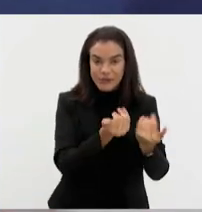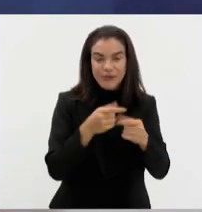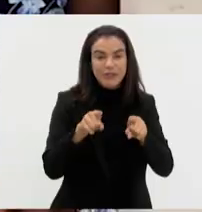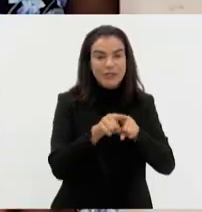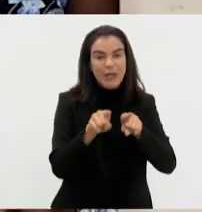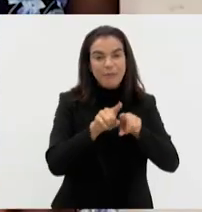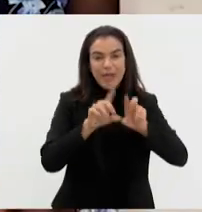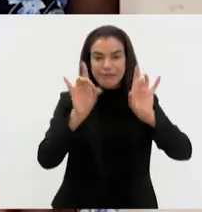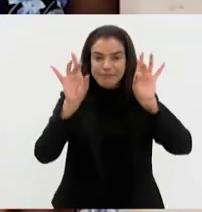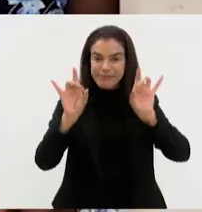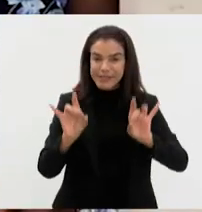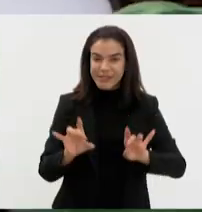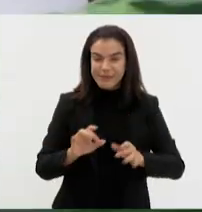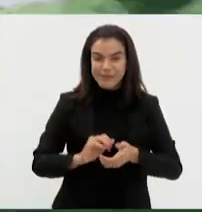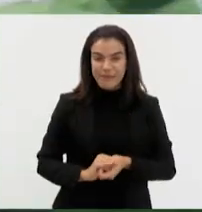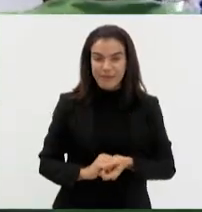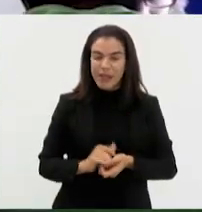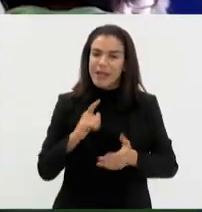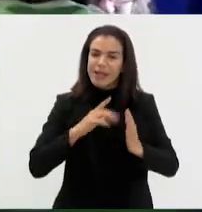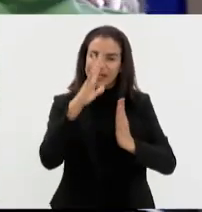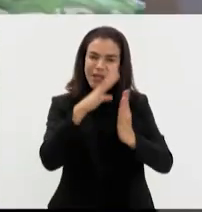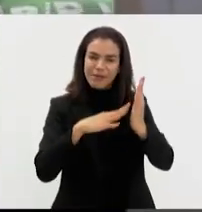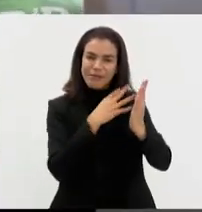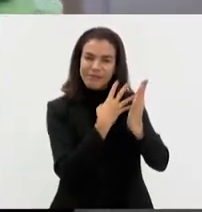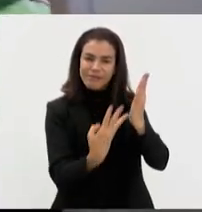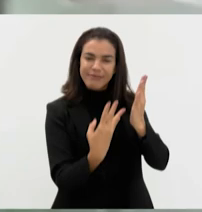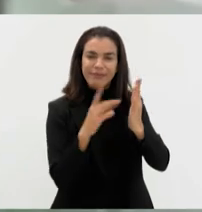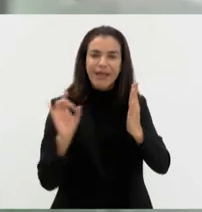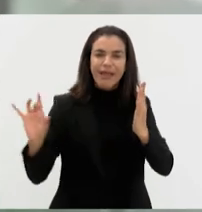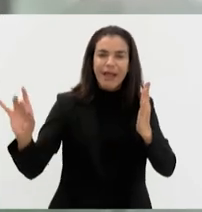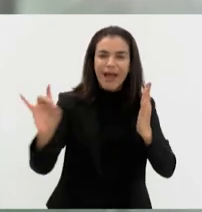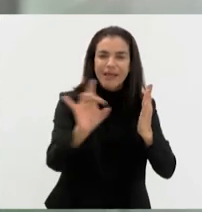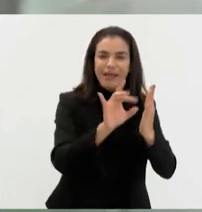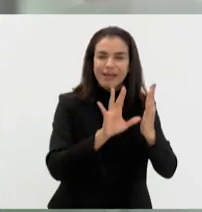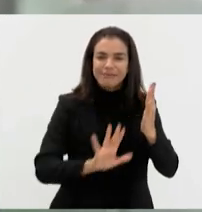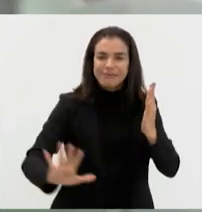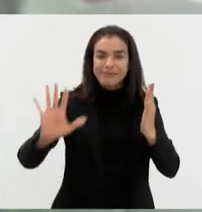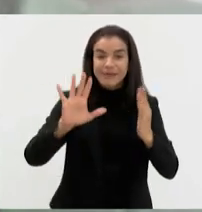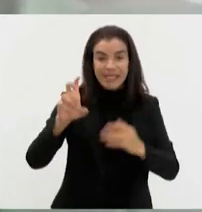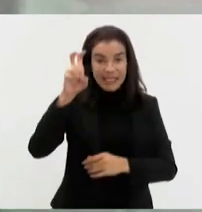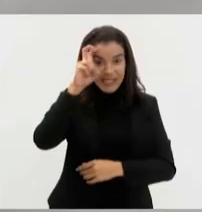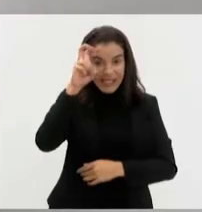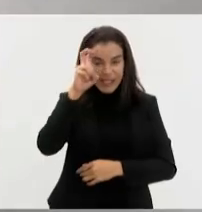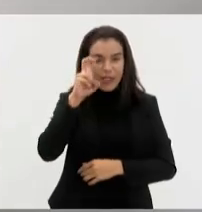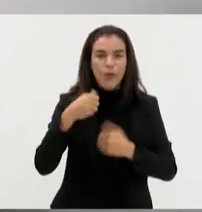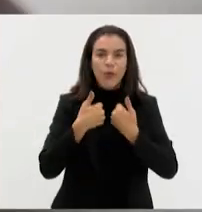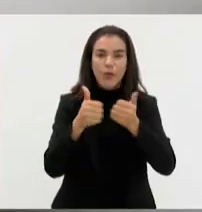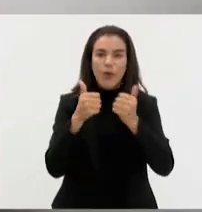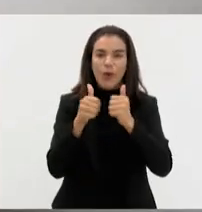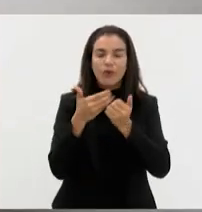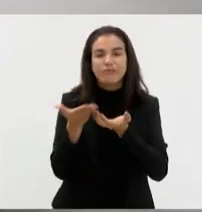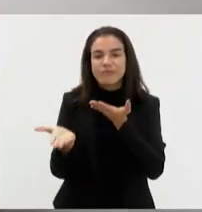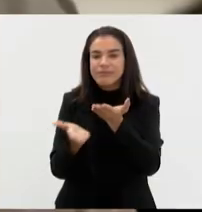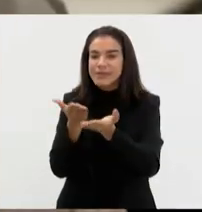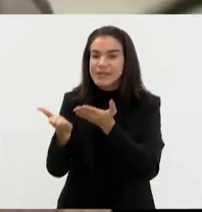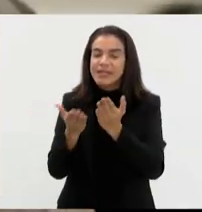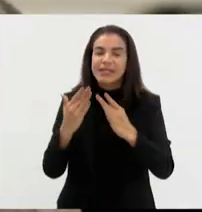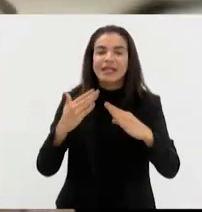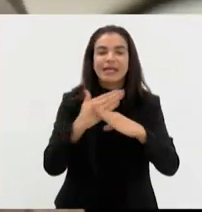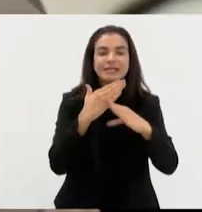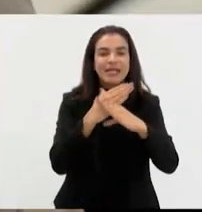juizados especiais. Há um calendário para cada região da cidade. Às quintas, o ônibus atende sempre na Cidade de Deus,